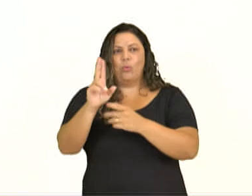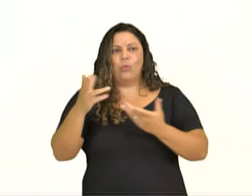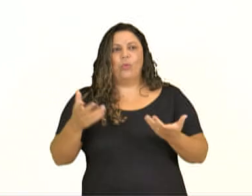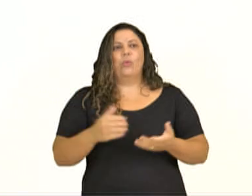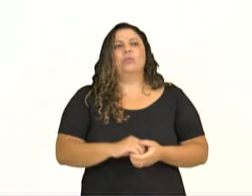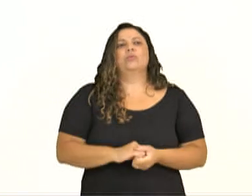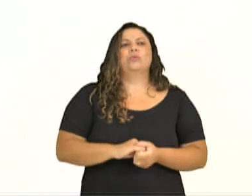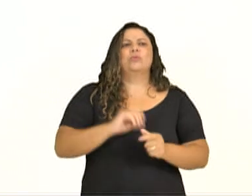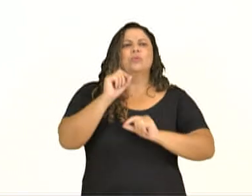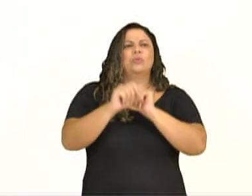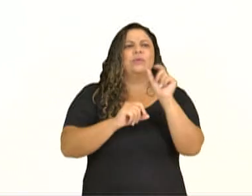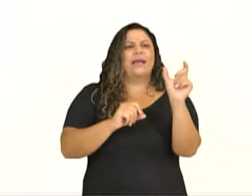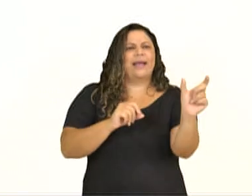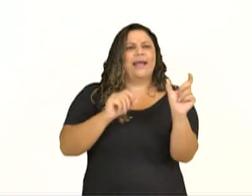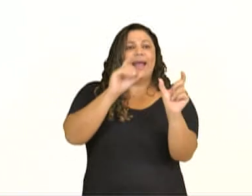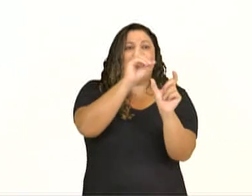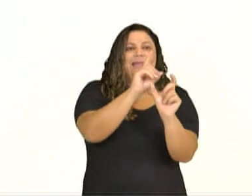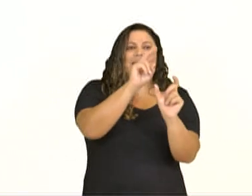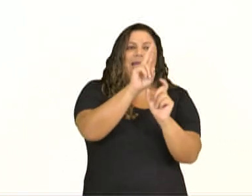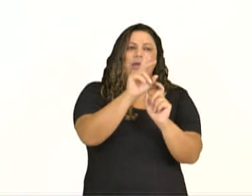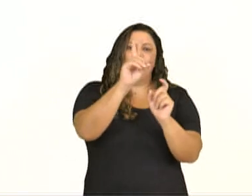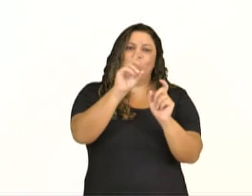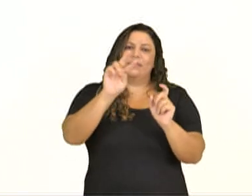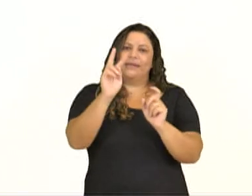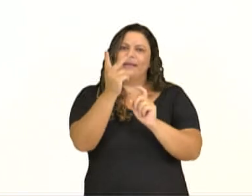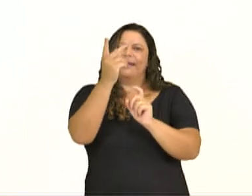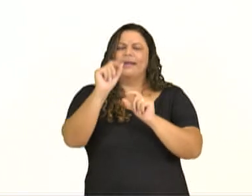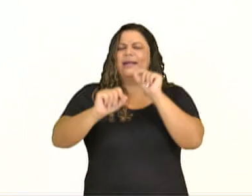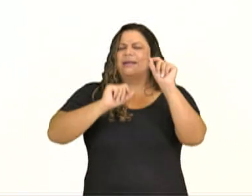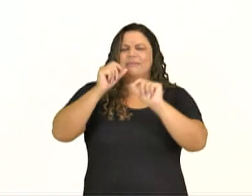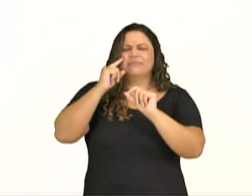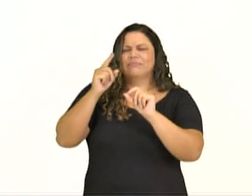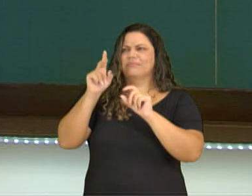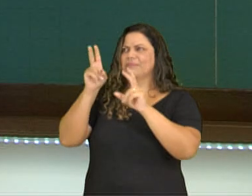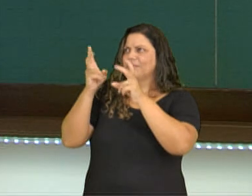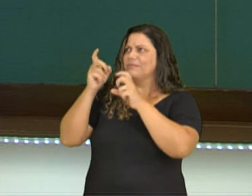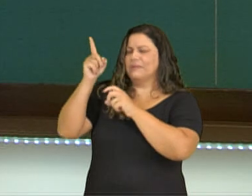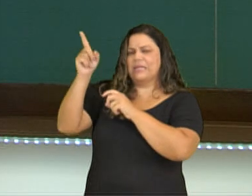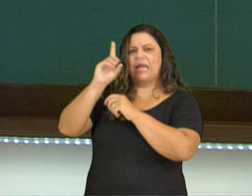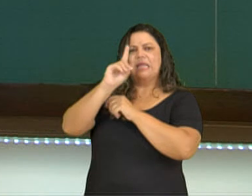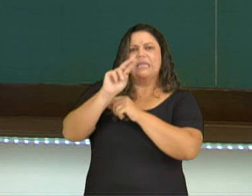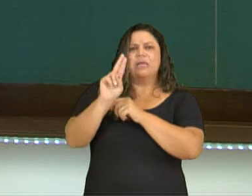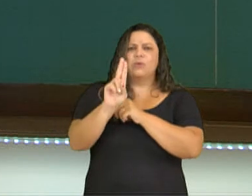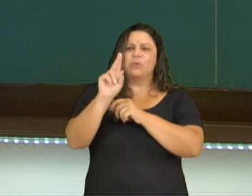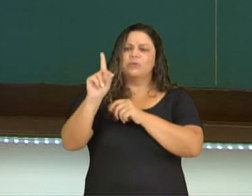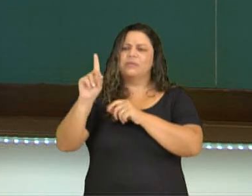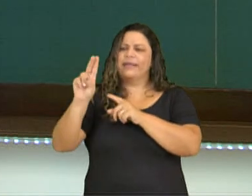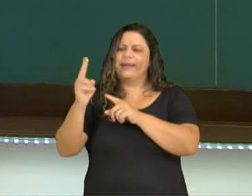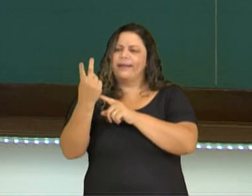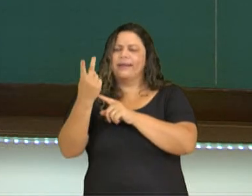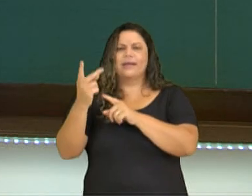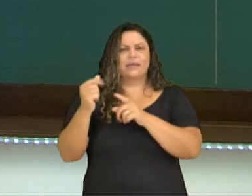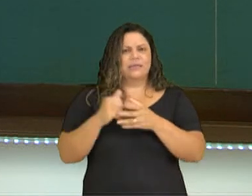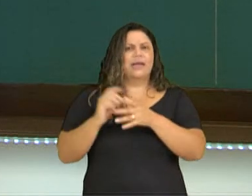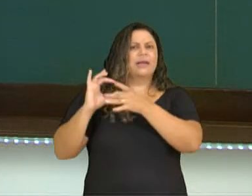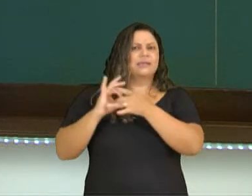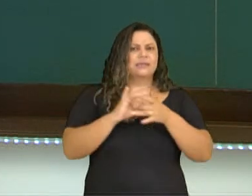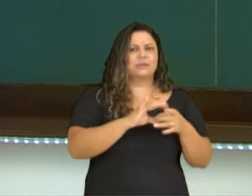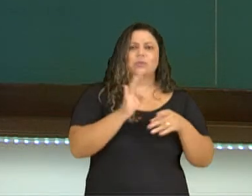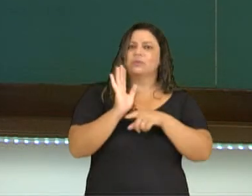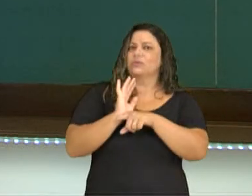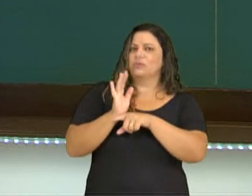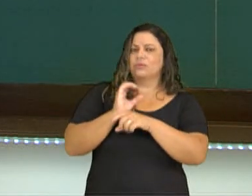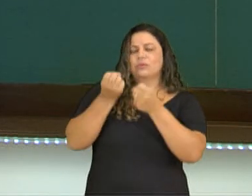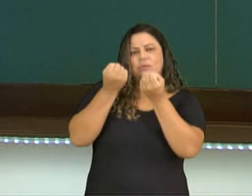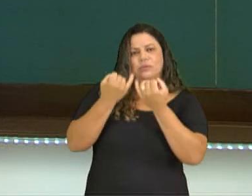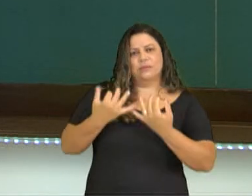sigla DUDH, D-U-D-H. Então, sempre que vocês virem essa sigla, D-U-D-H, nesse contexto, né, desse vídeo, a gente vai